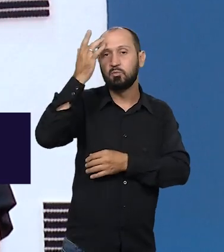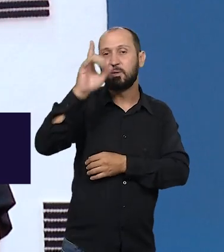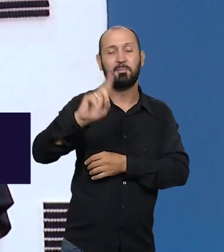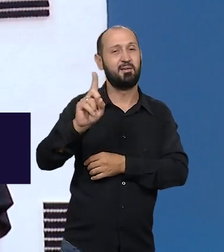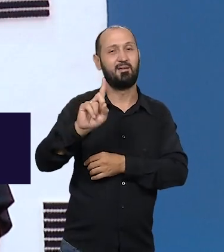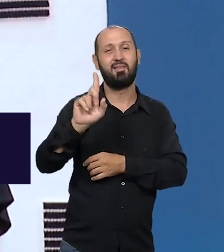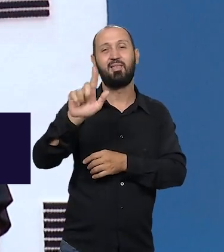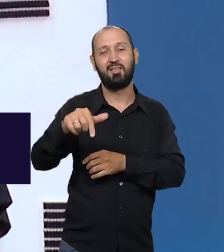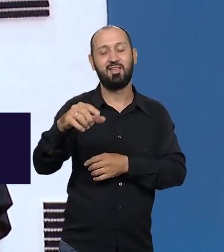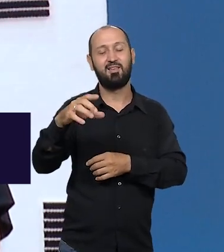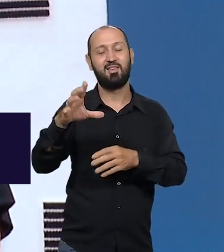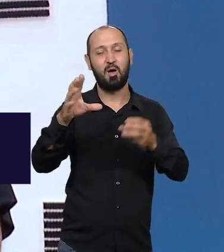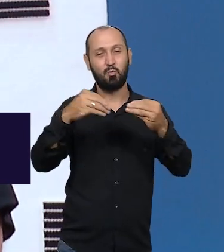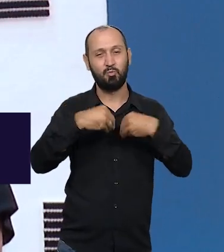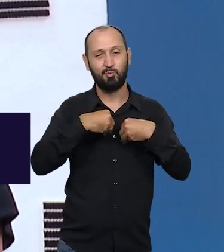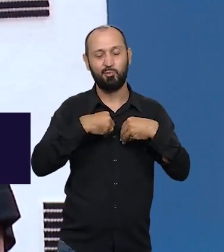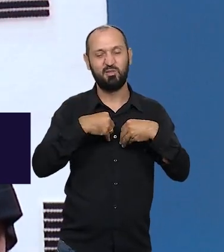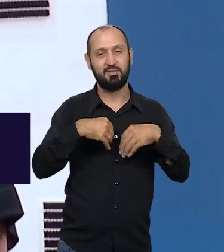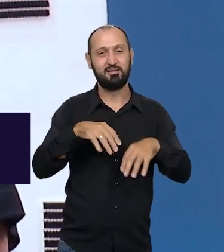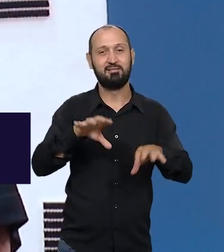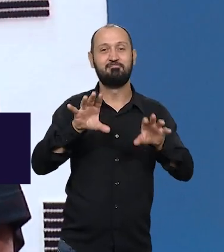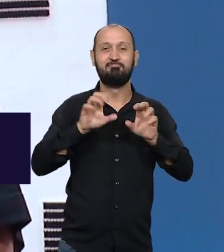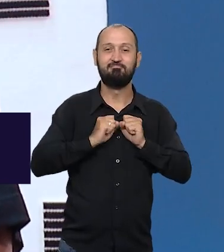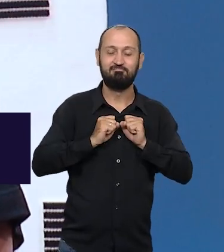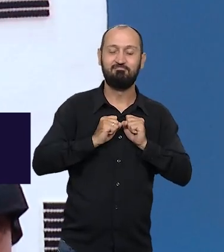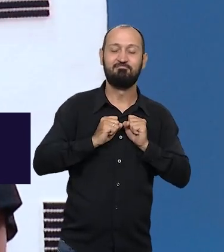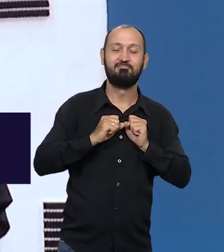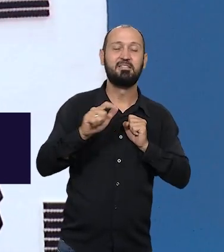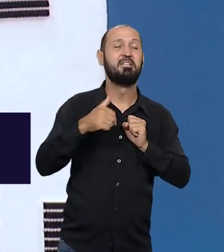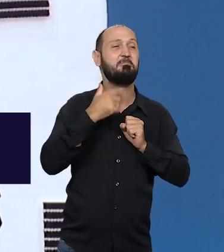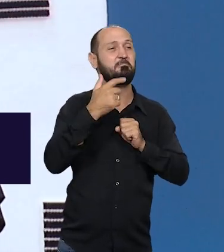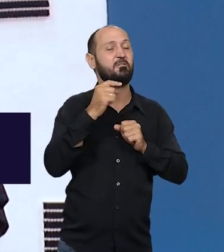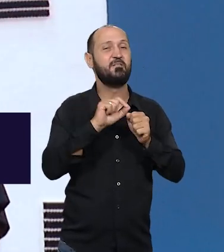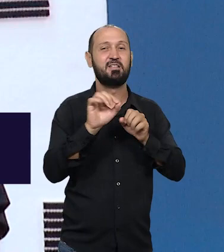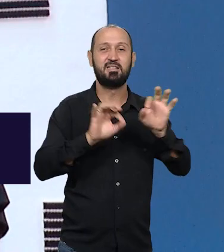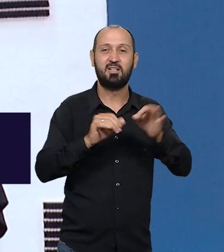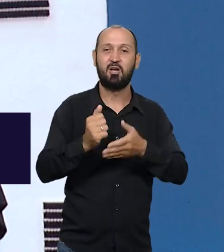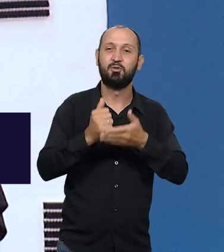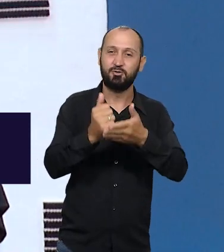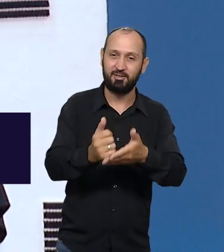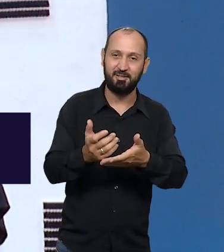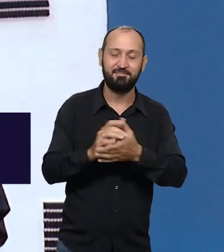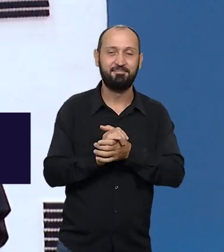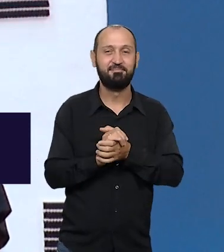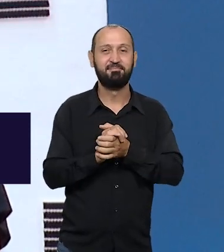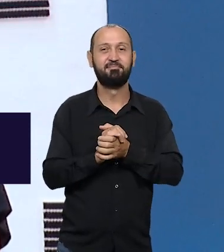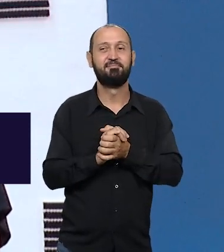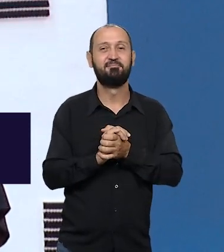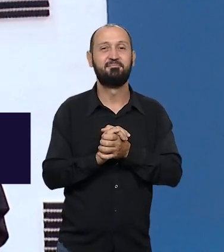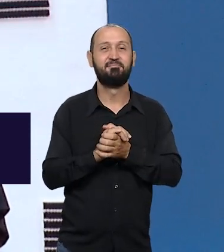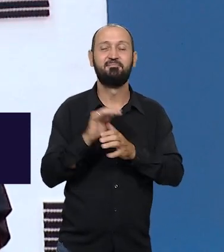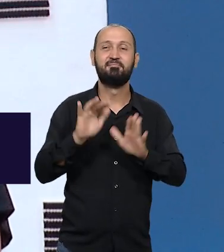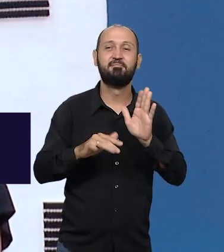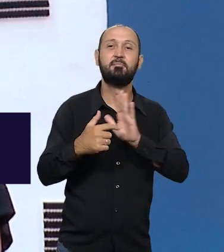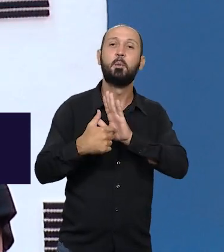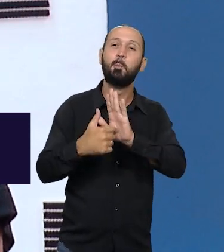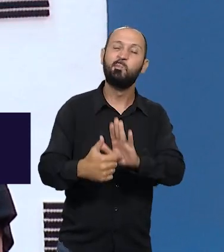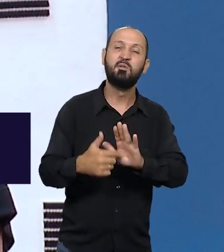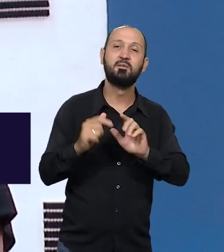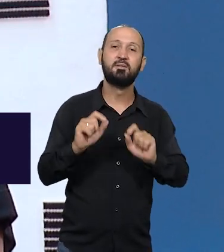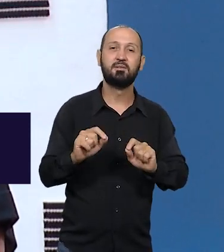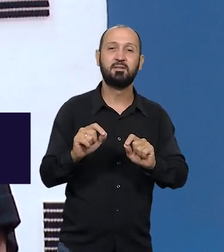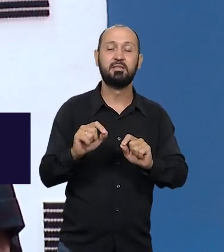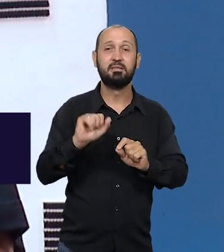que eram autistas, né? Que poderia de repente ter dado um outro encaminhamento e não conseguir fazê-lo. Então, assim, a gente tem que mostrar